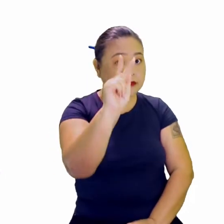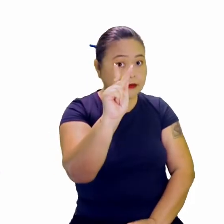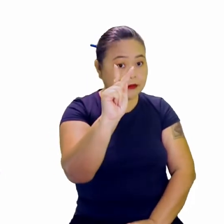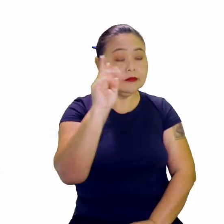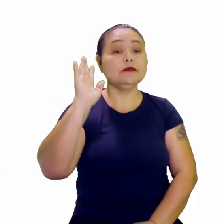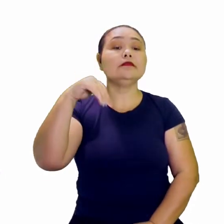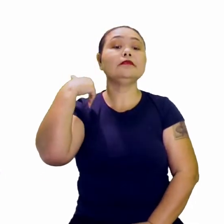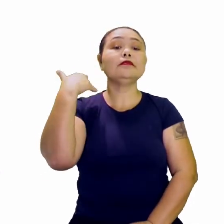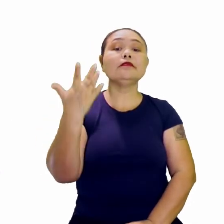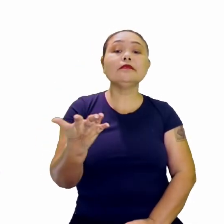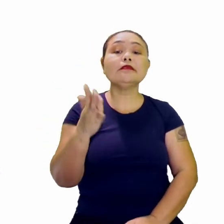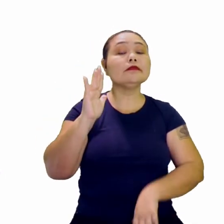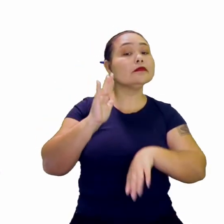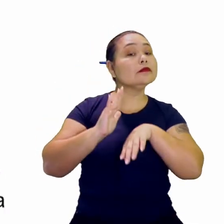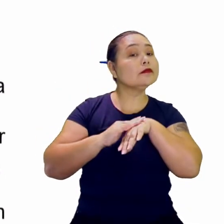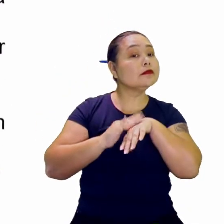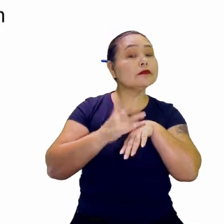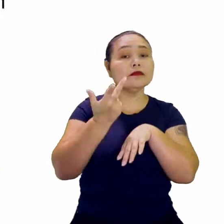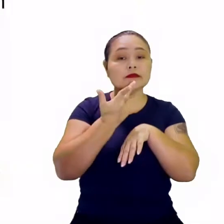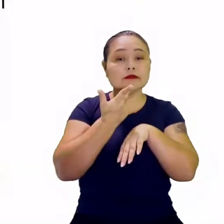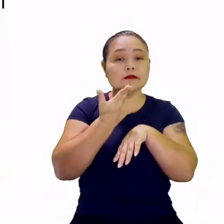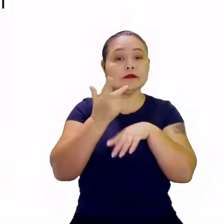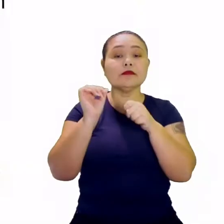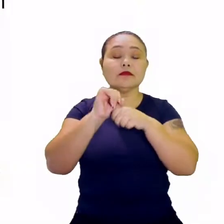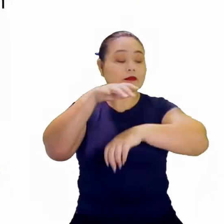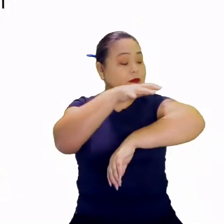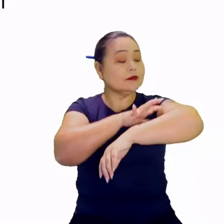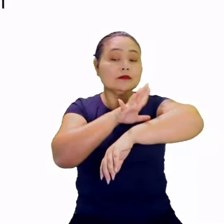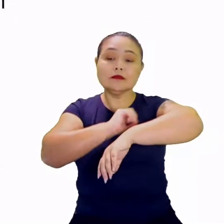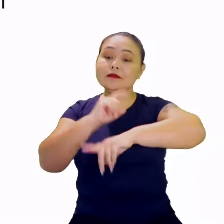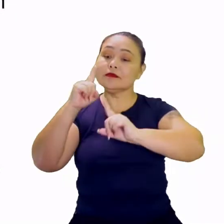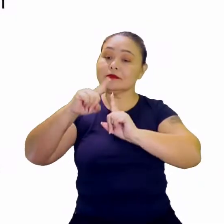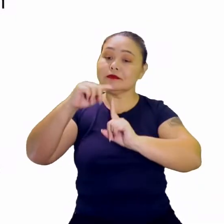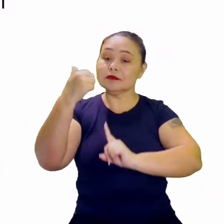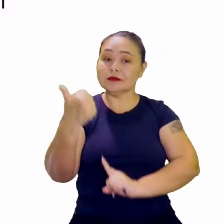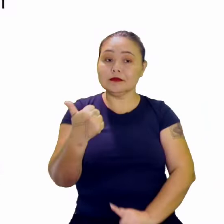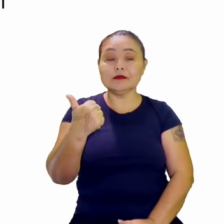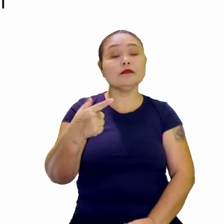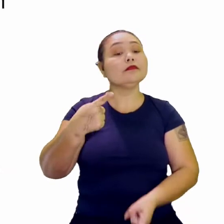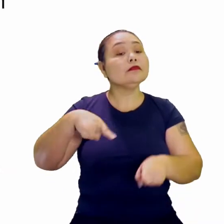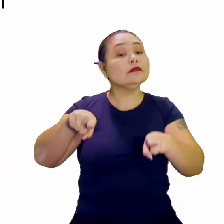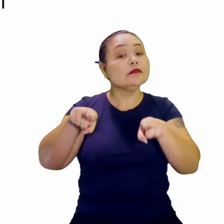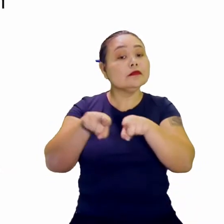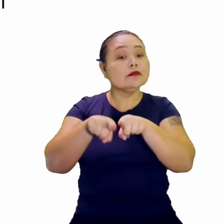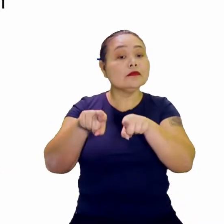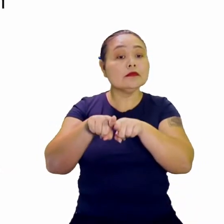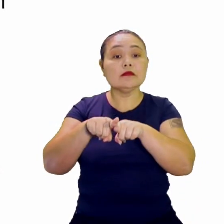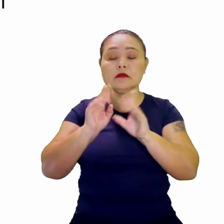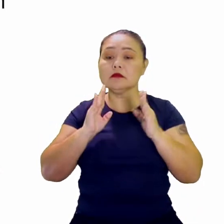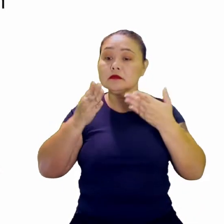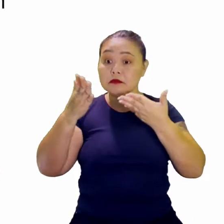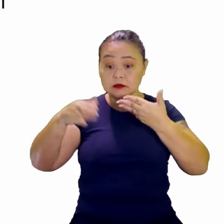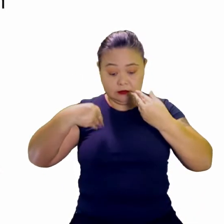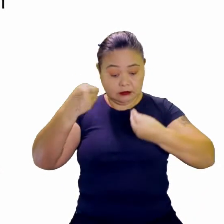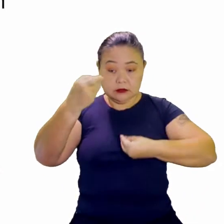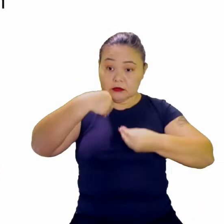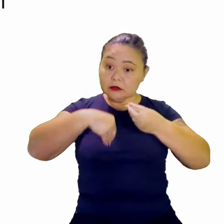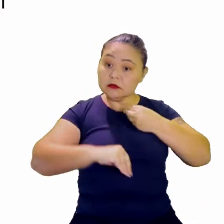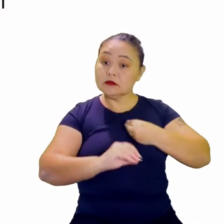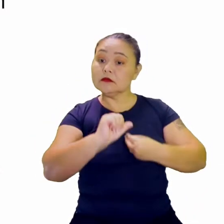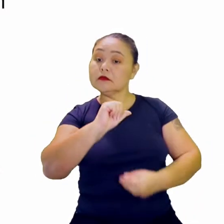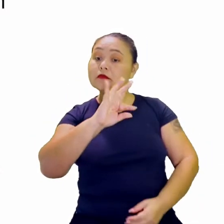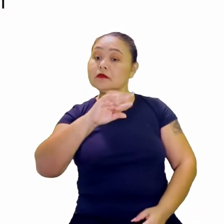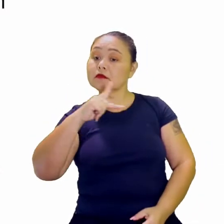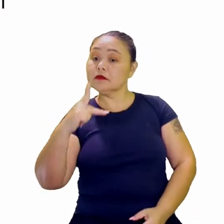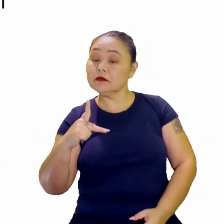Vamos seguir. O que mais que a gente tem para falar das fibras do tipo 1? Que elas também vão ser eficientes na produção de ATP. Então,